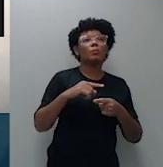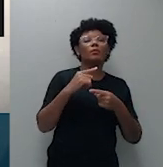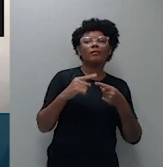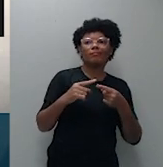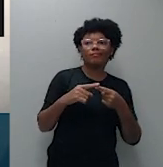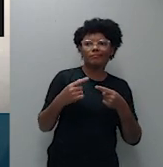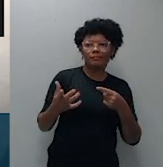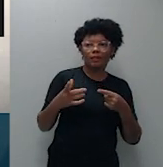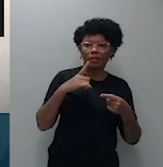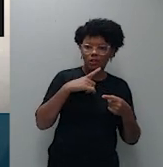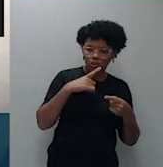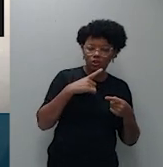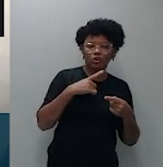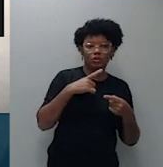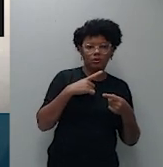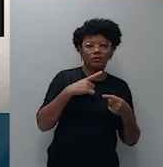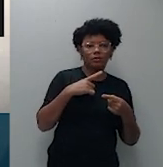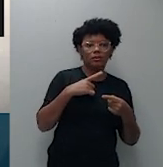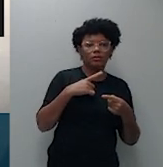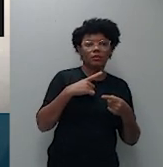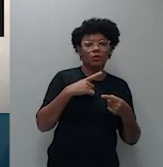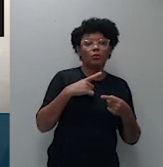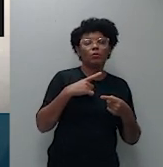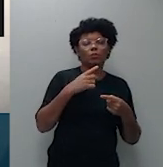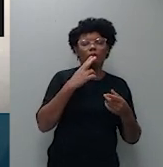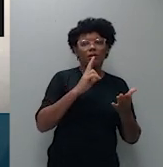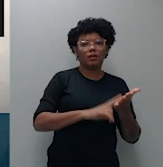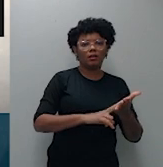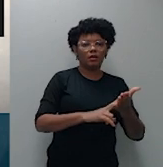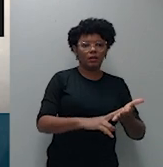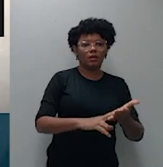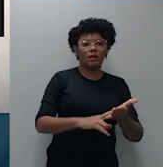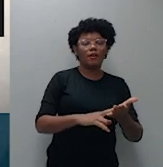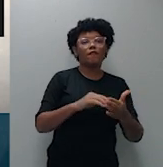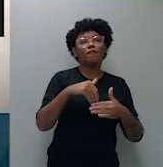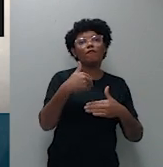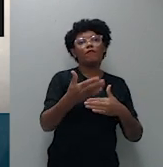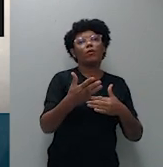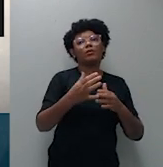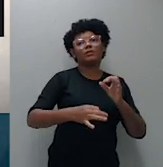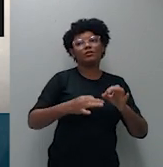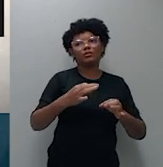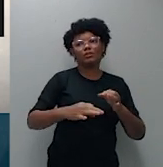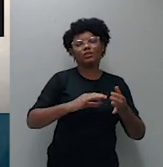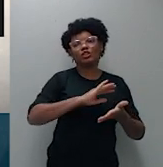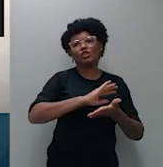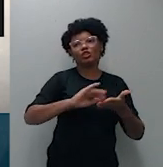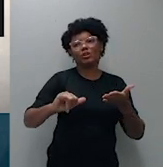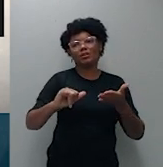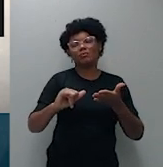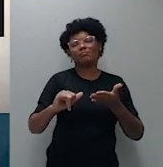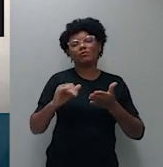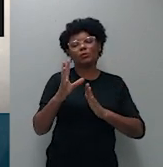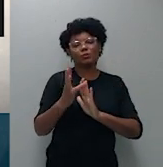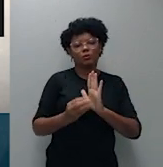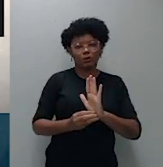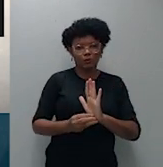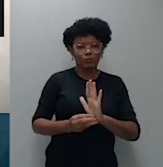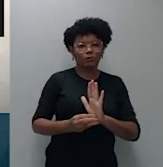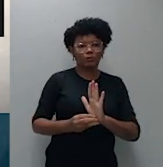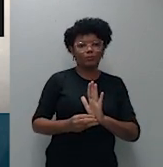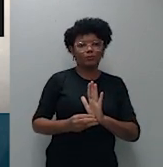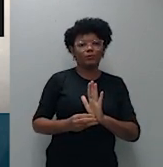a premissa de que teria havido uma notificação extrajudicial para remoção dos conteúdos